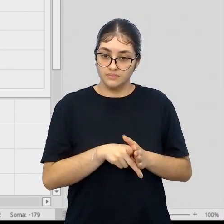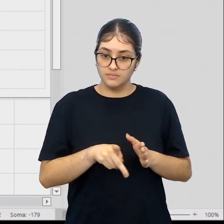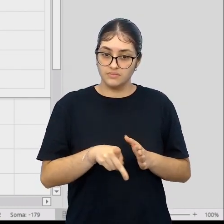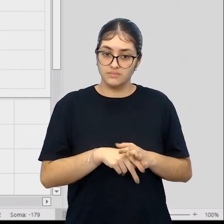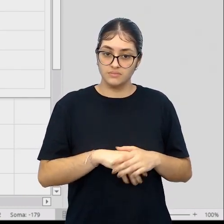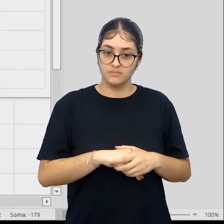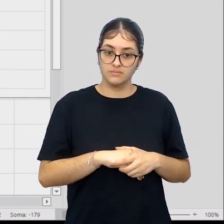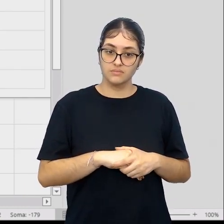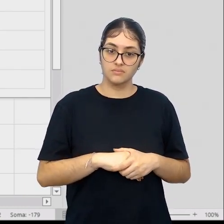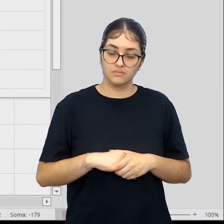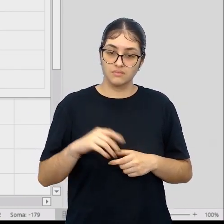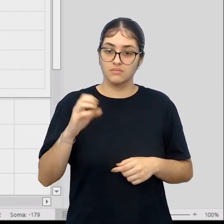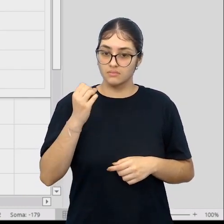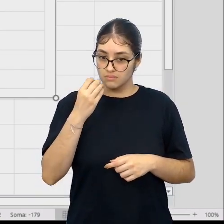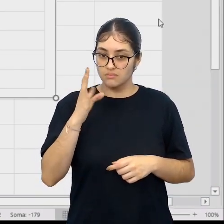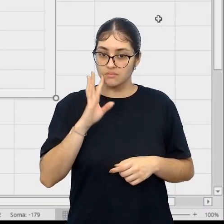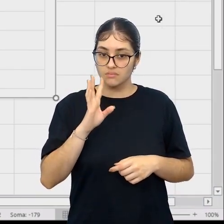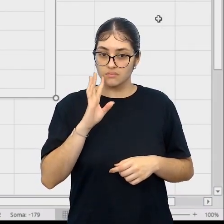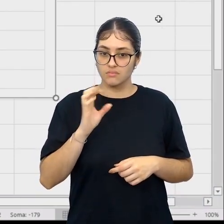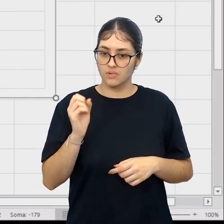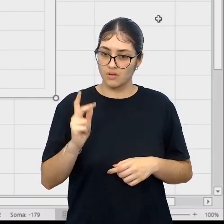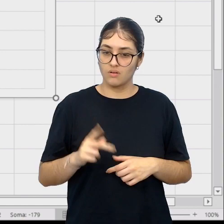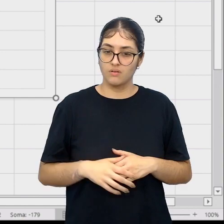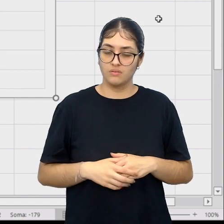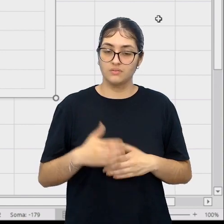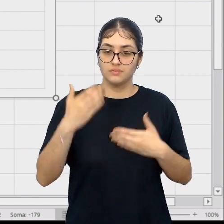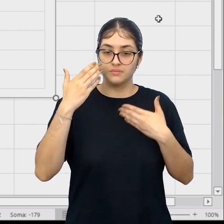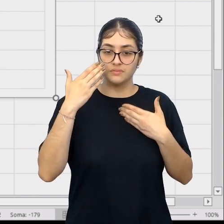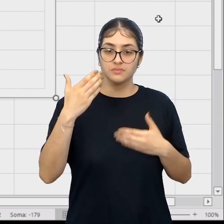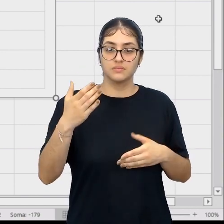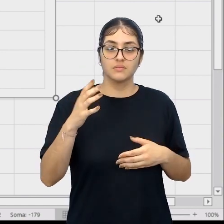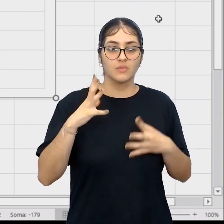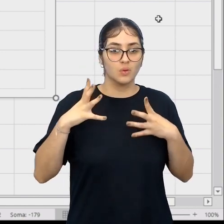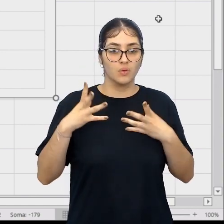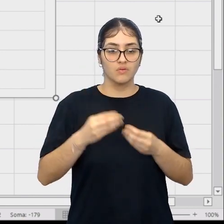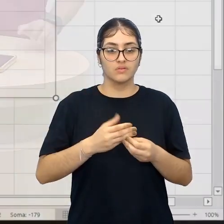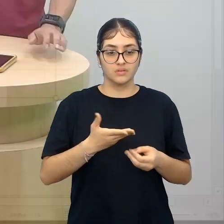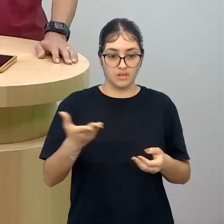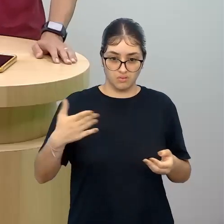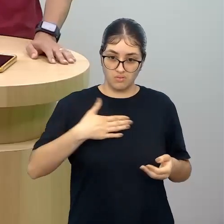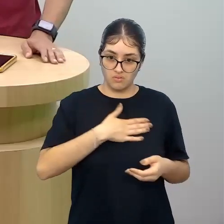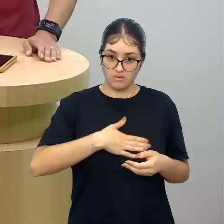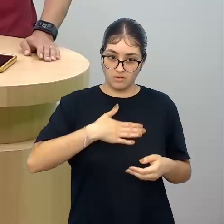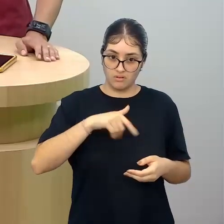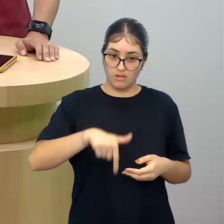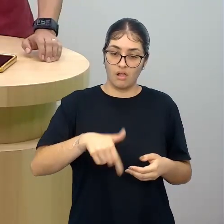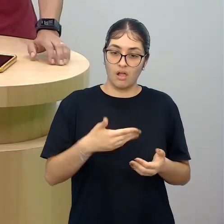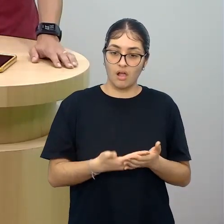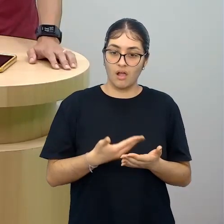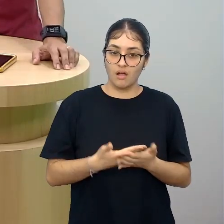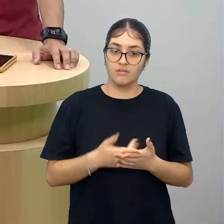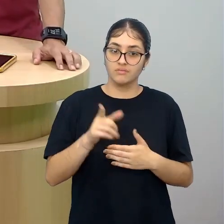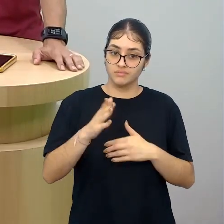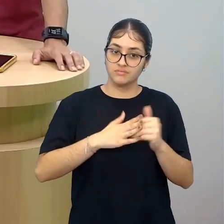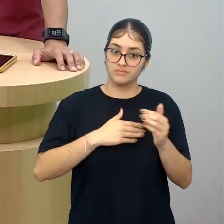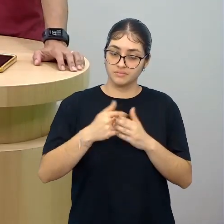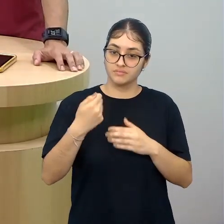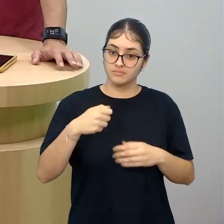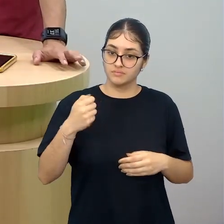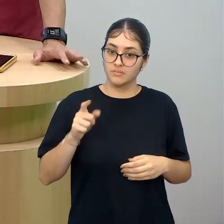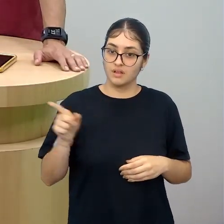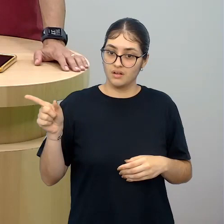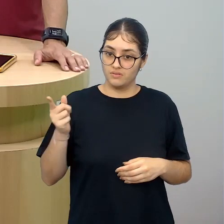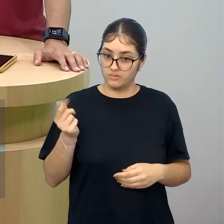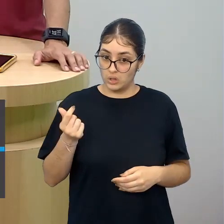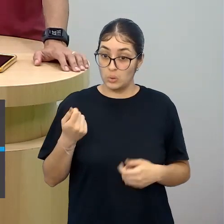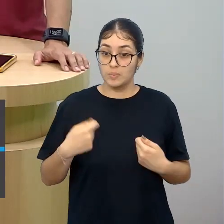é, Oi. que era legal, né? Então tá bom. Quero agradecer imensamente aí todos vocês, espero que vocês tenham gostado da aula. Pratiquem com os valores que a gente tem lá,